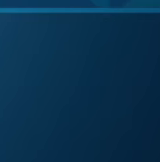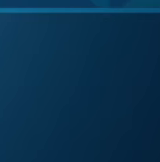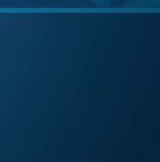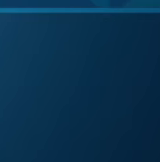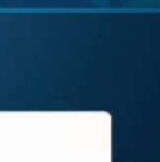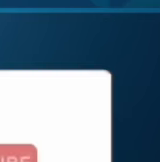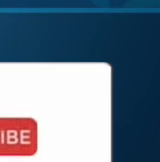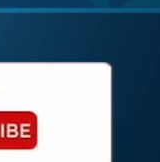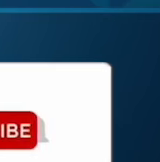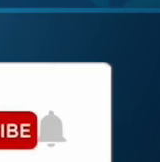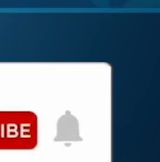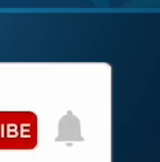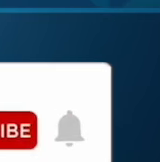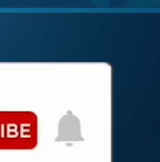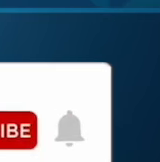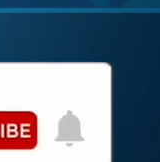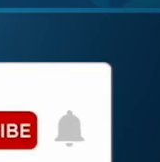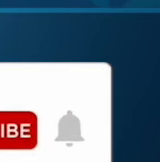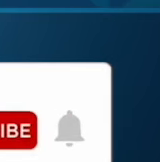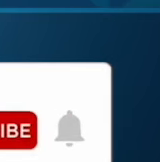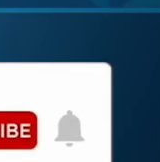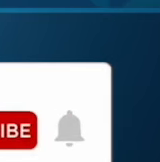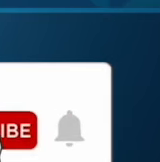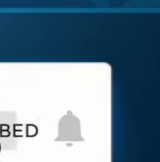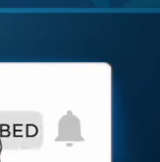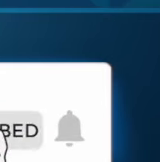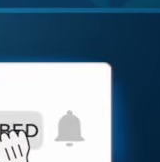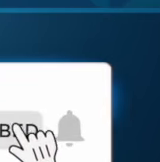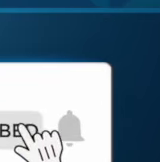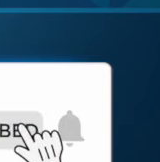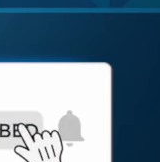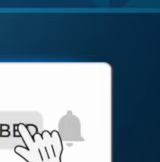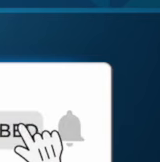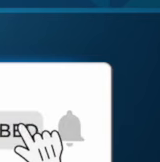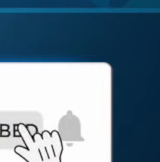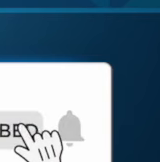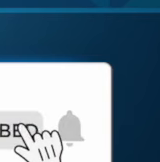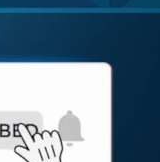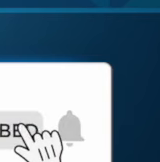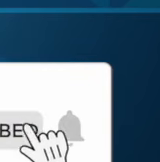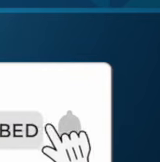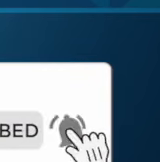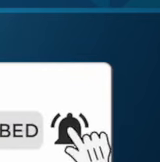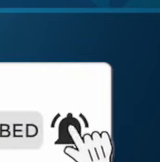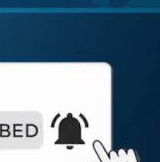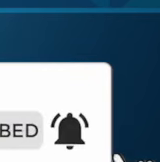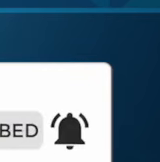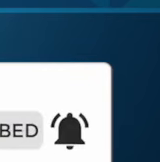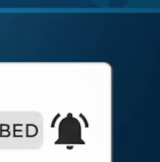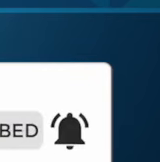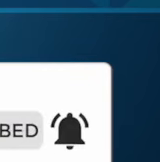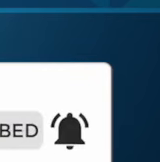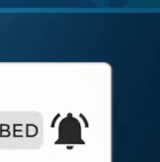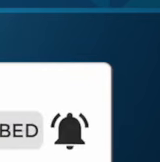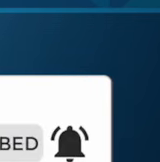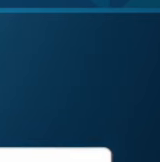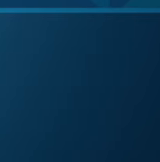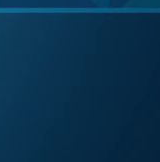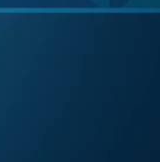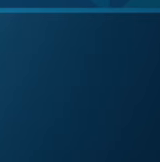informação factuais não atuais. Queta haluha, inscreva e ha canal RTTL. Hanehan botão